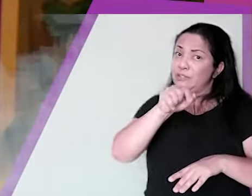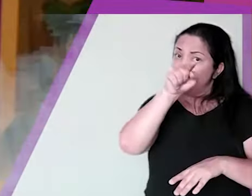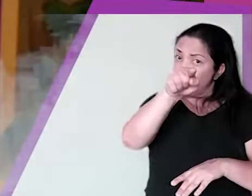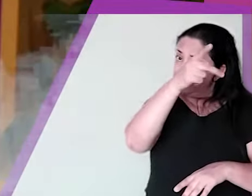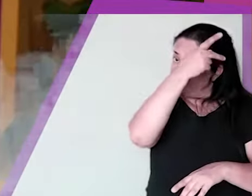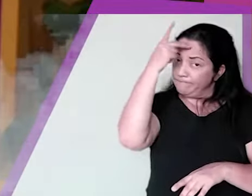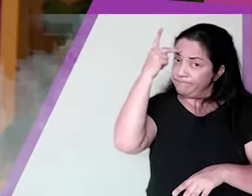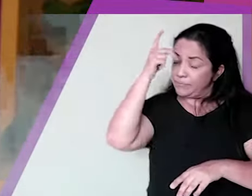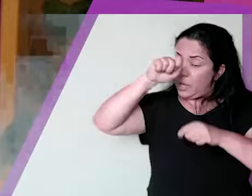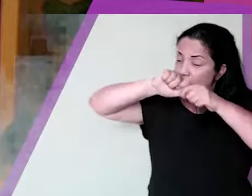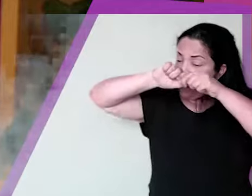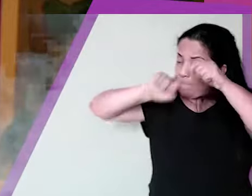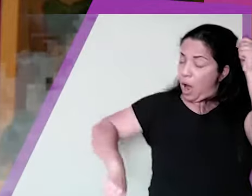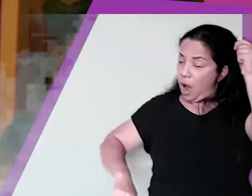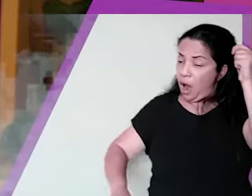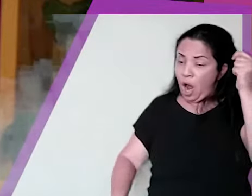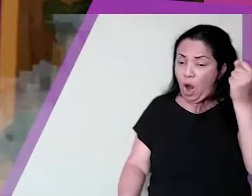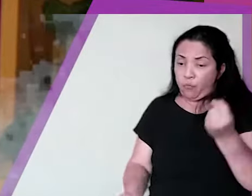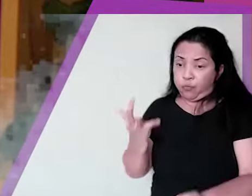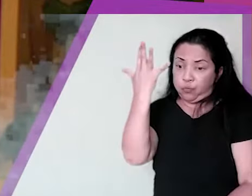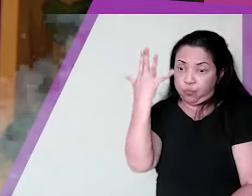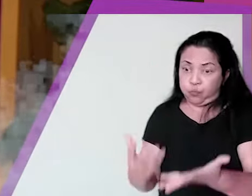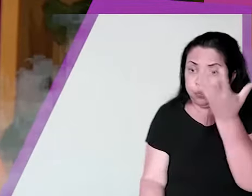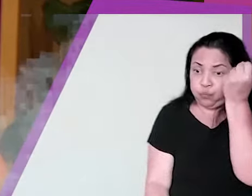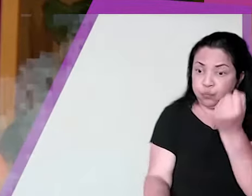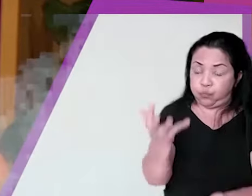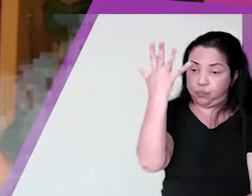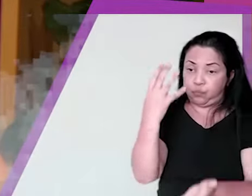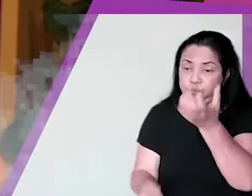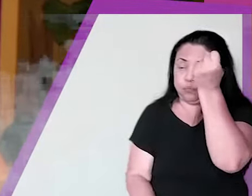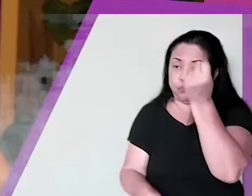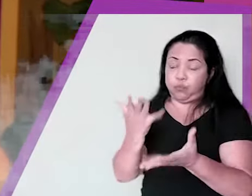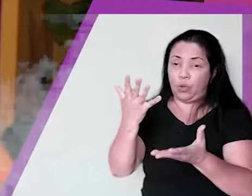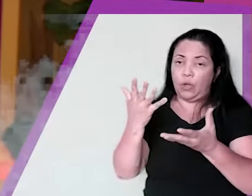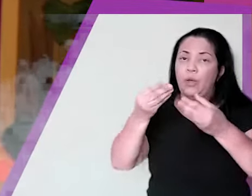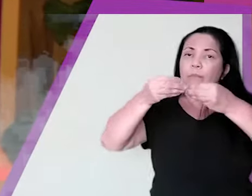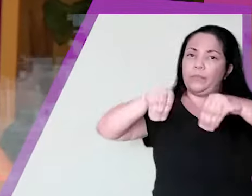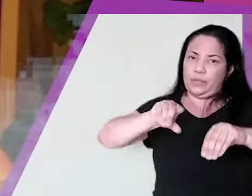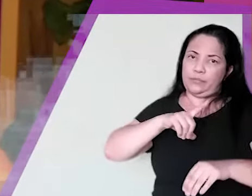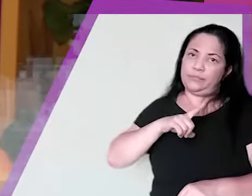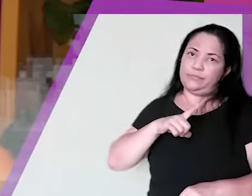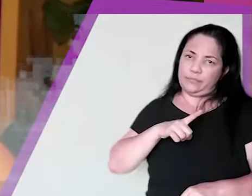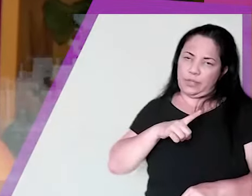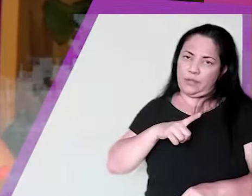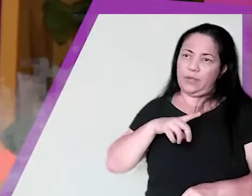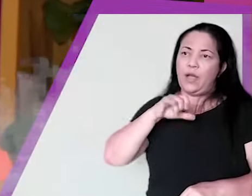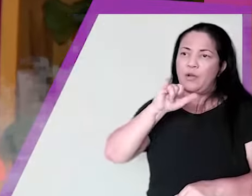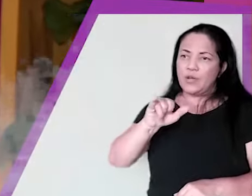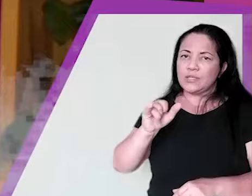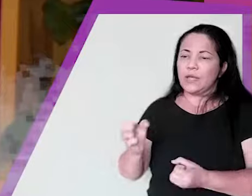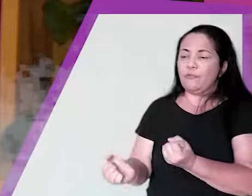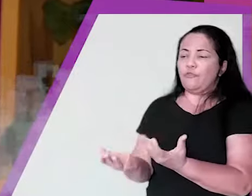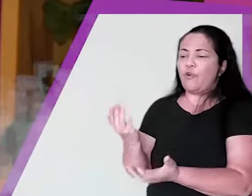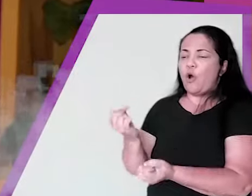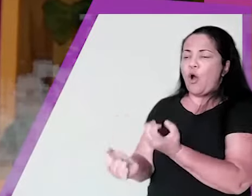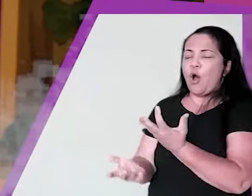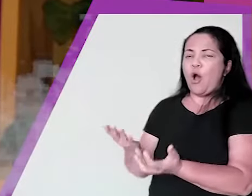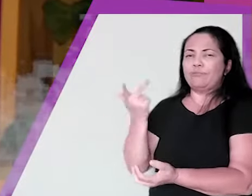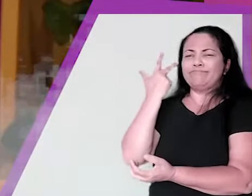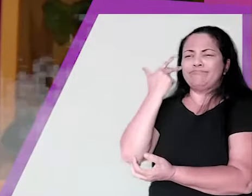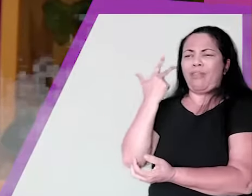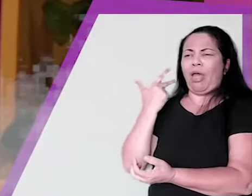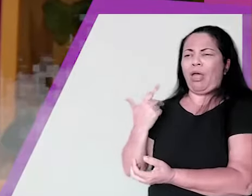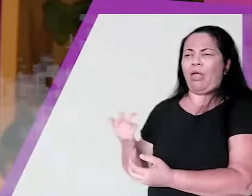Cerrado, mas ele pode ser vilão, pode ser inimigo também. Porque se ele for o fogo do regime normal do Cerrado, que é uma